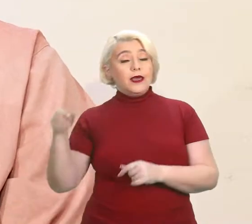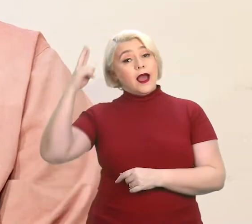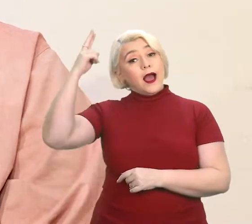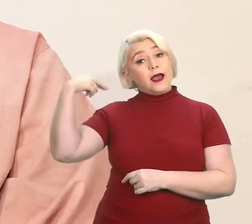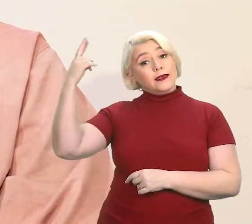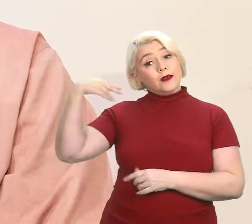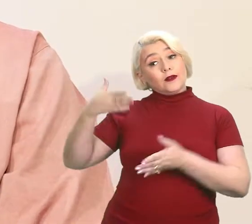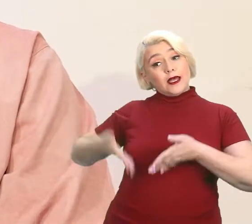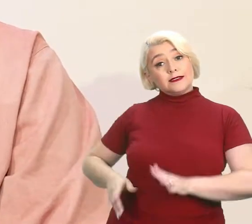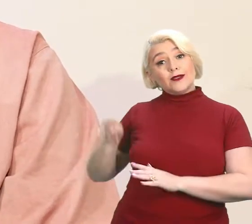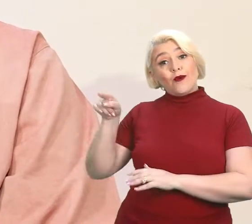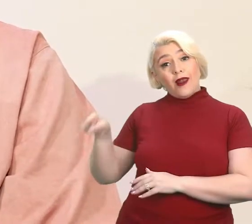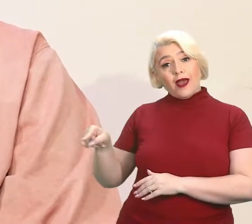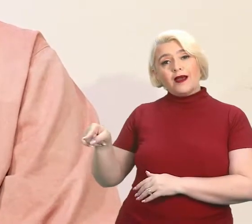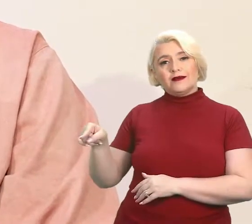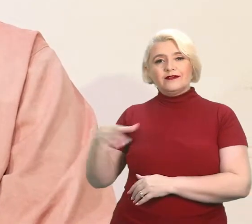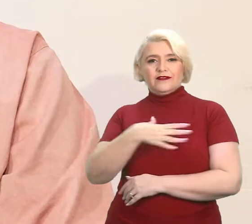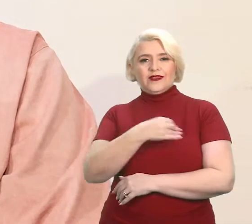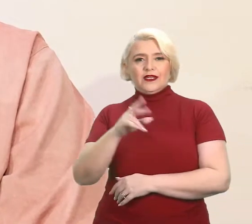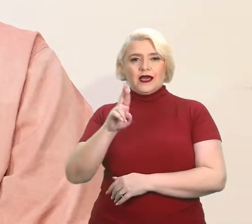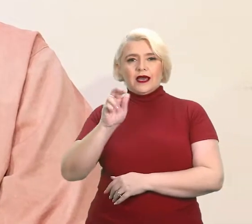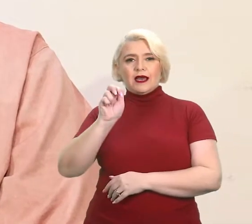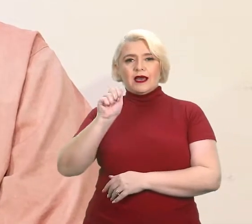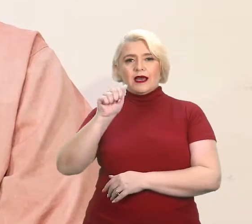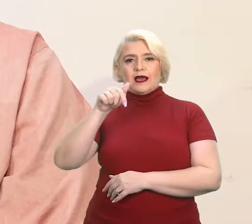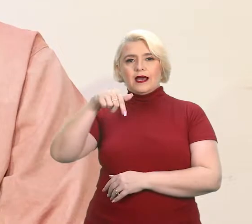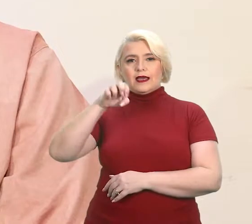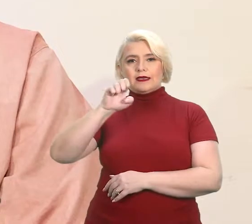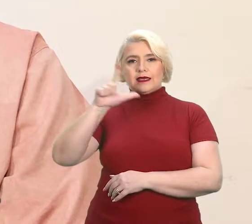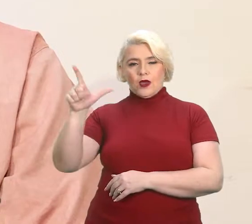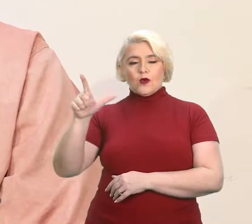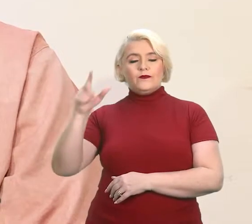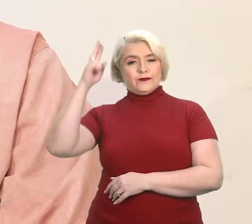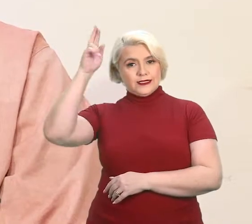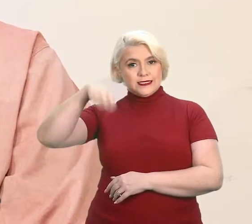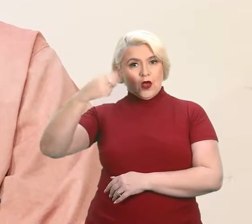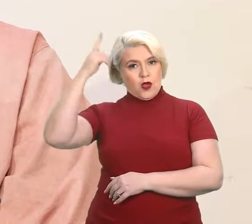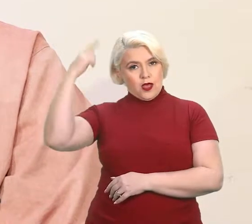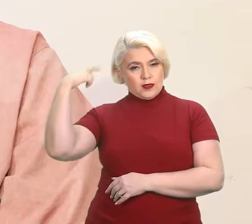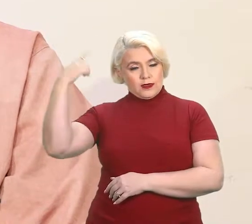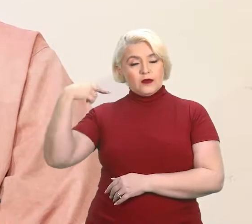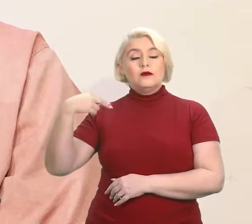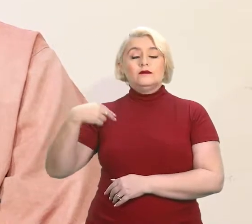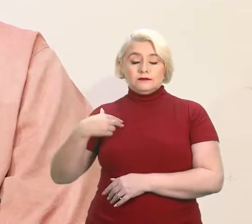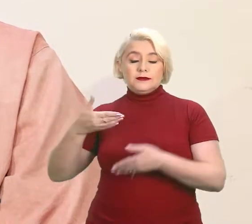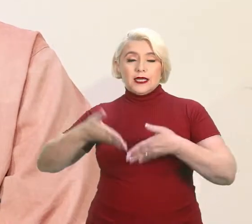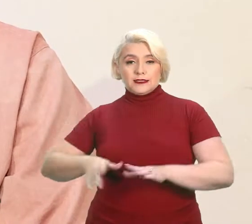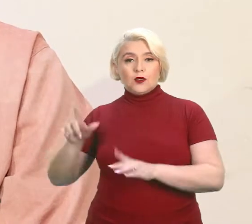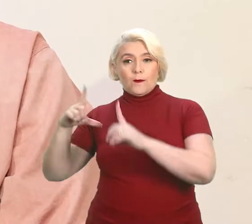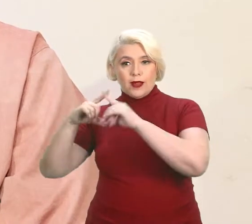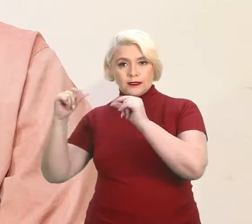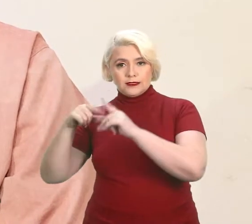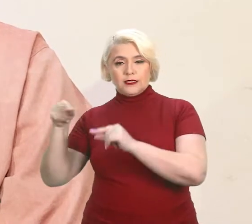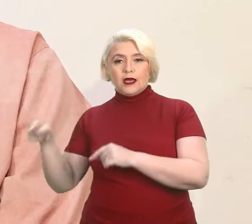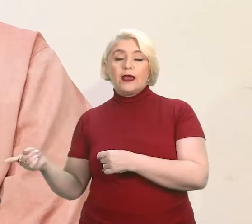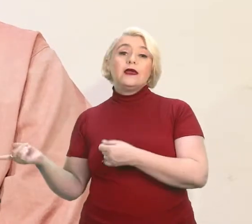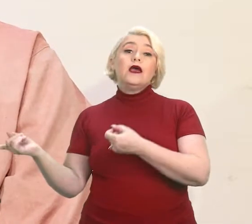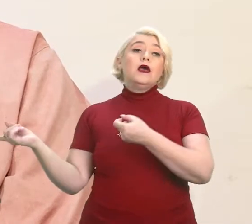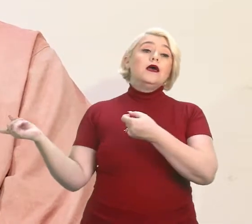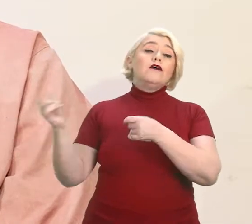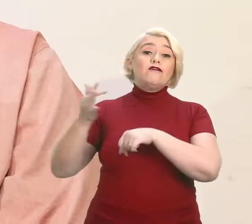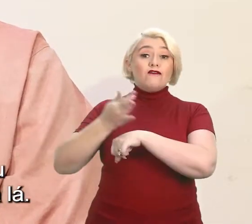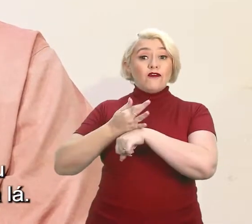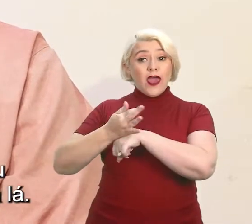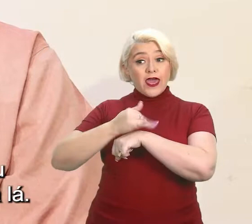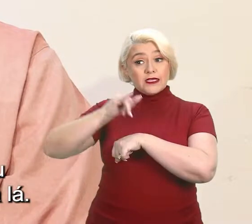a Raquel nasceu em Brasília. Foi. E aí, nas férias de julho, eu voltei para Juína para poder